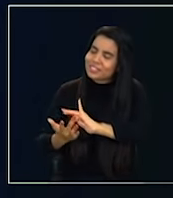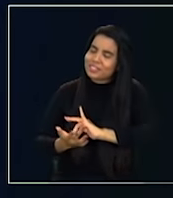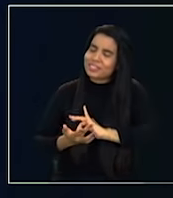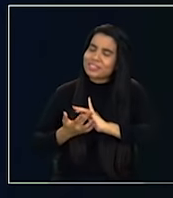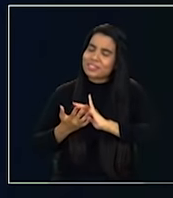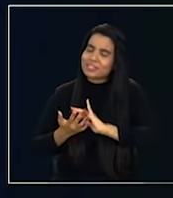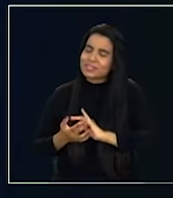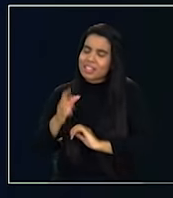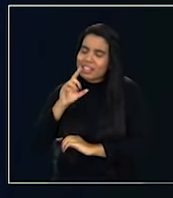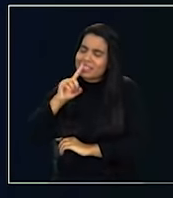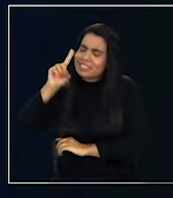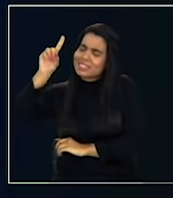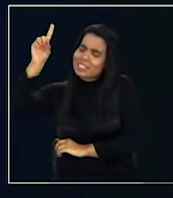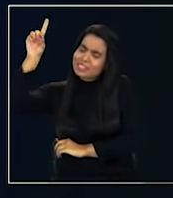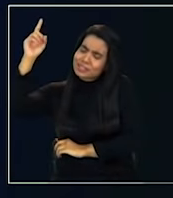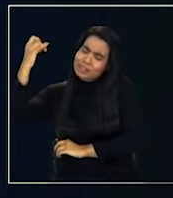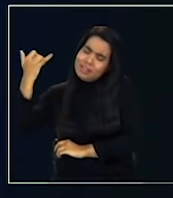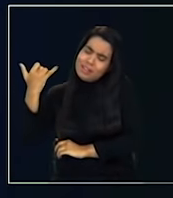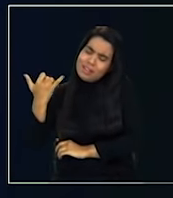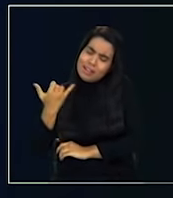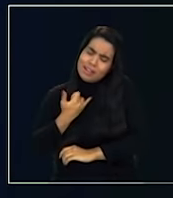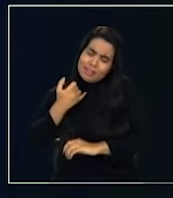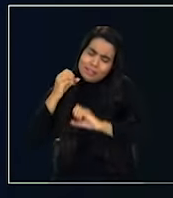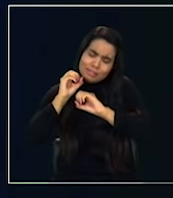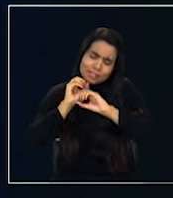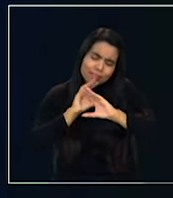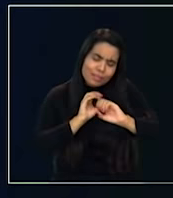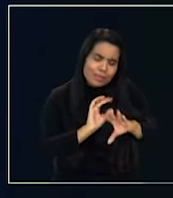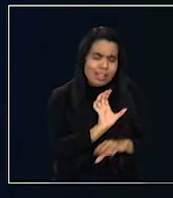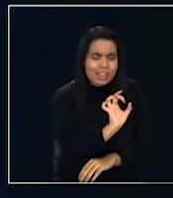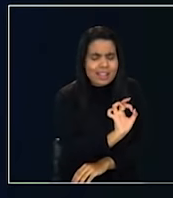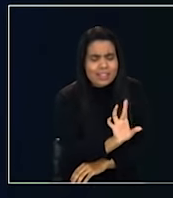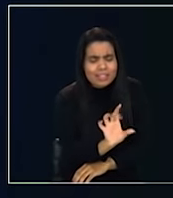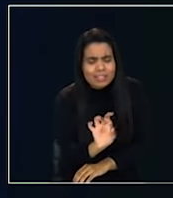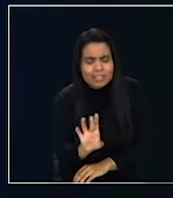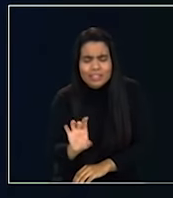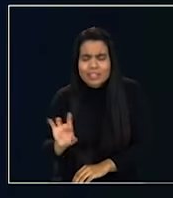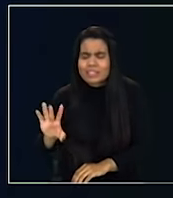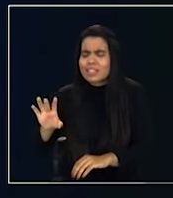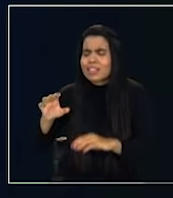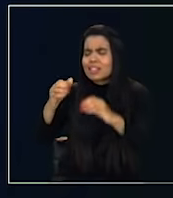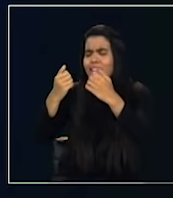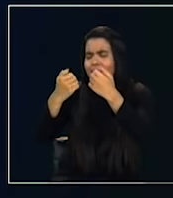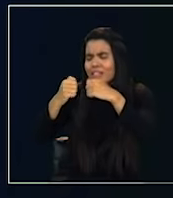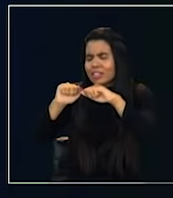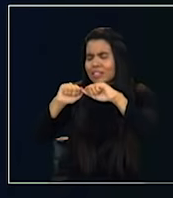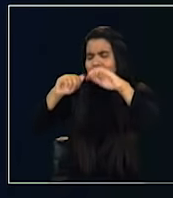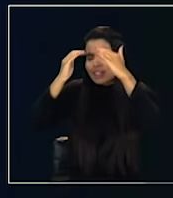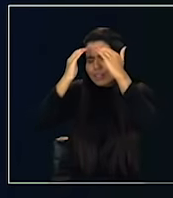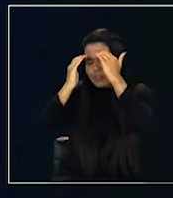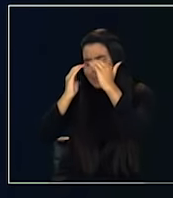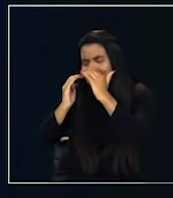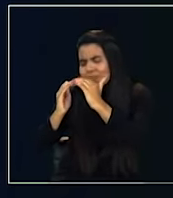Jesus. Deus nos fala que a Ele se chega,